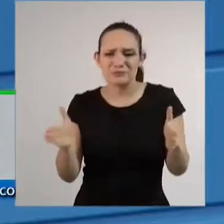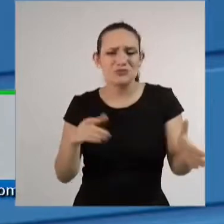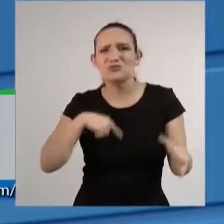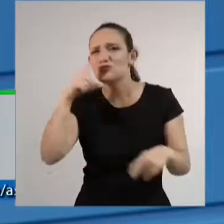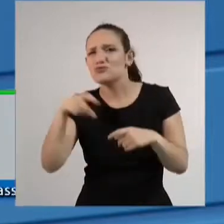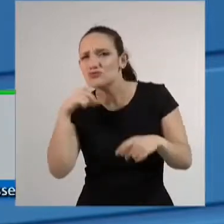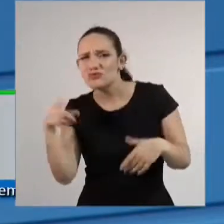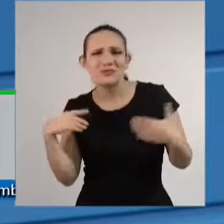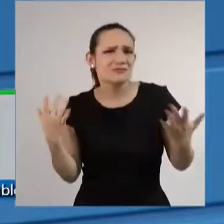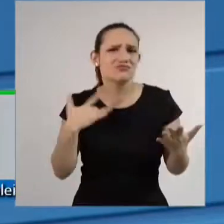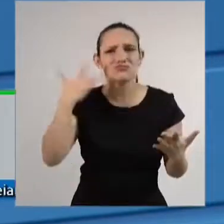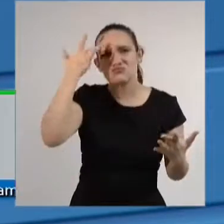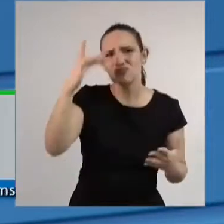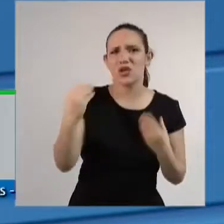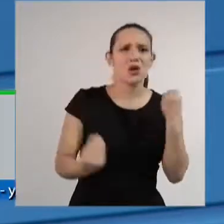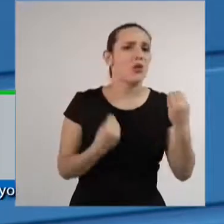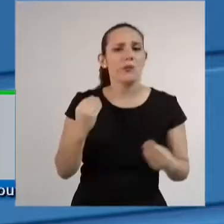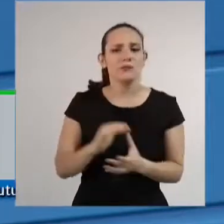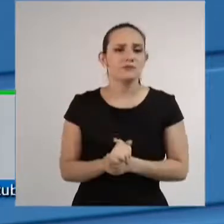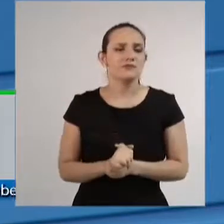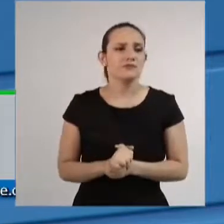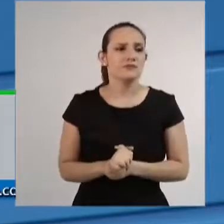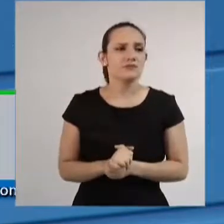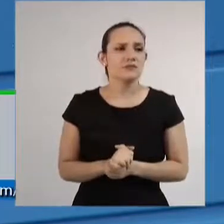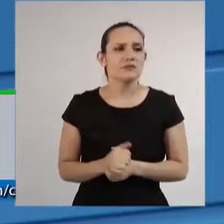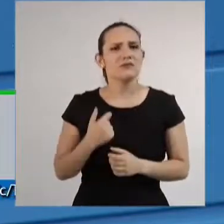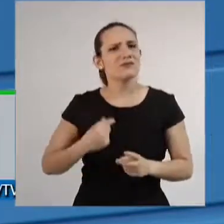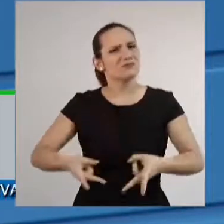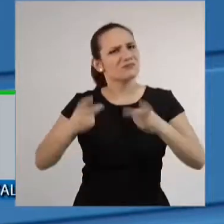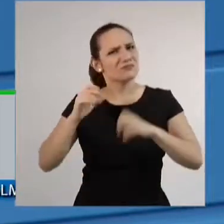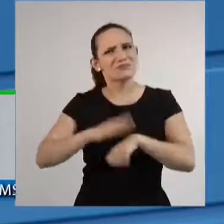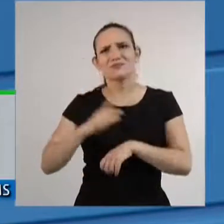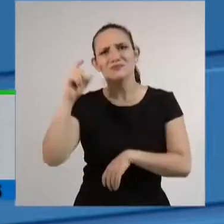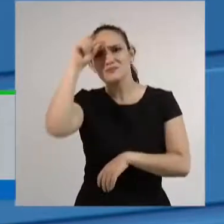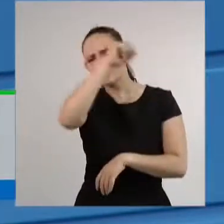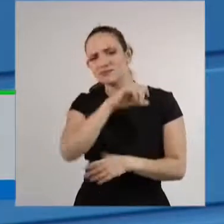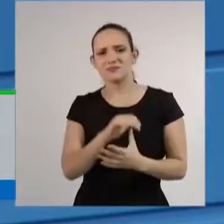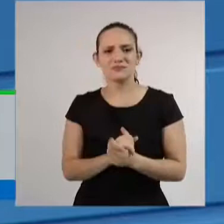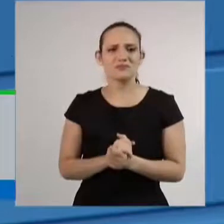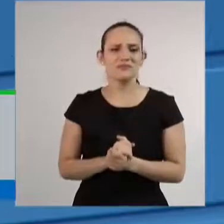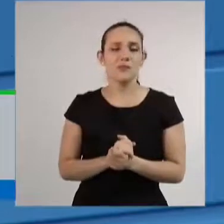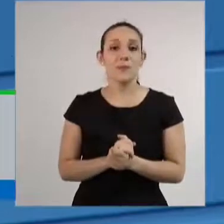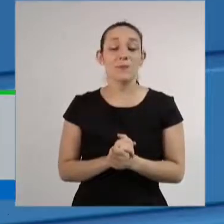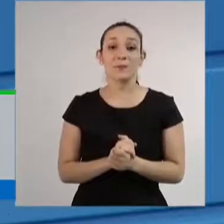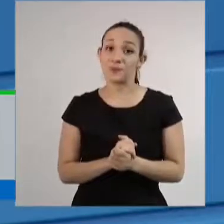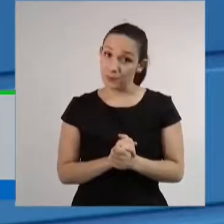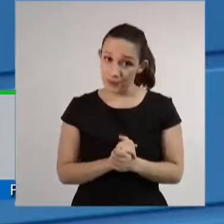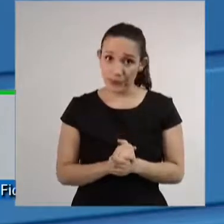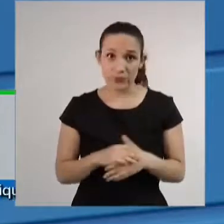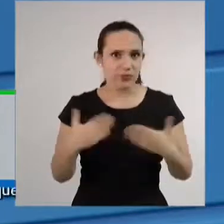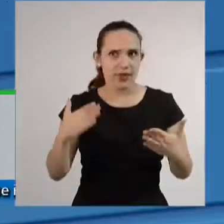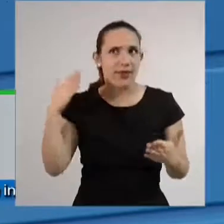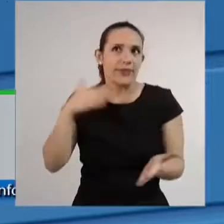incertezas, um período em que a gente vê dificuldades até pela